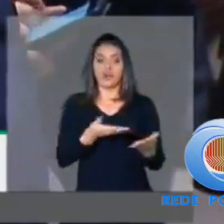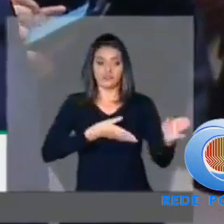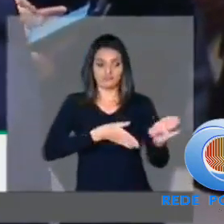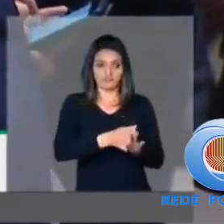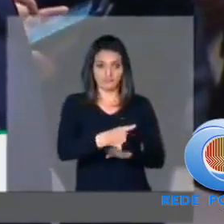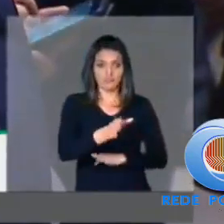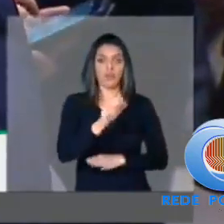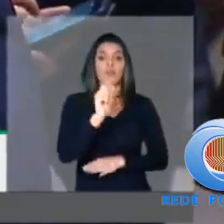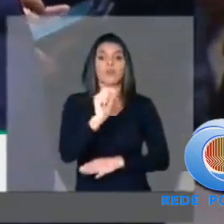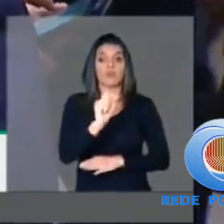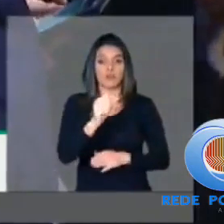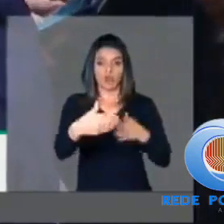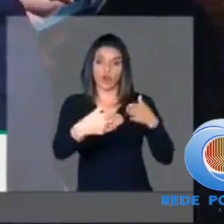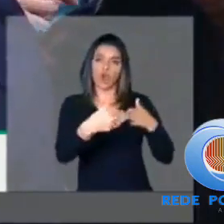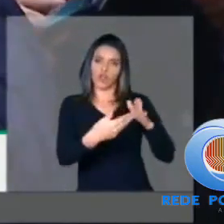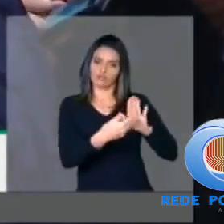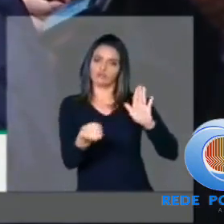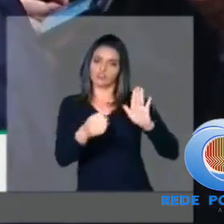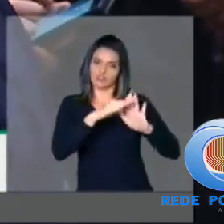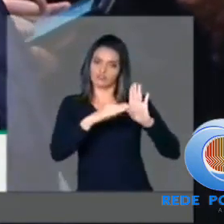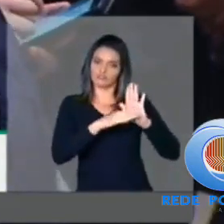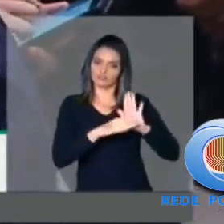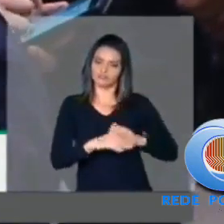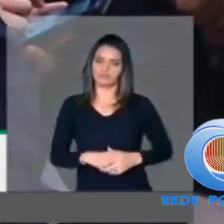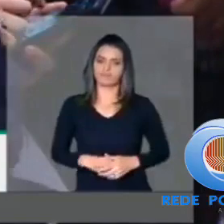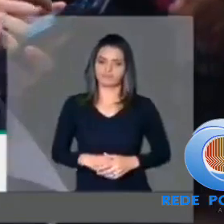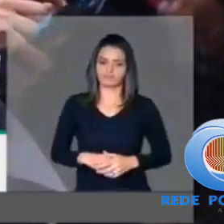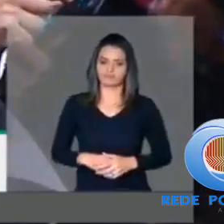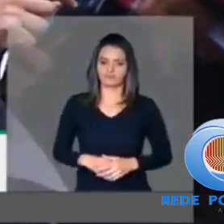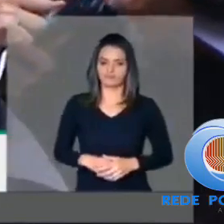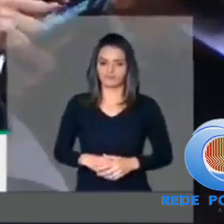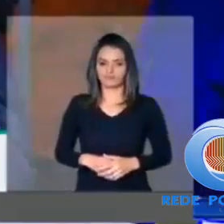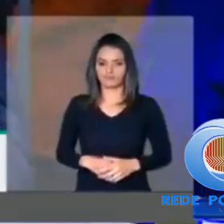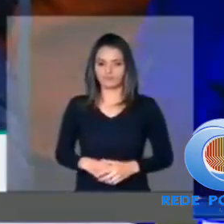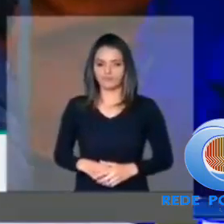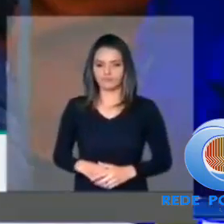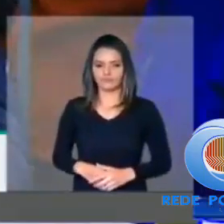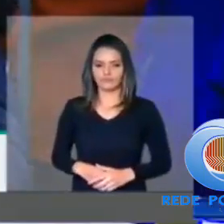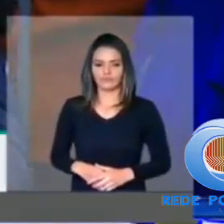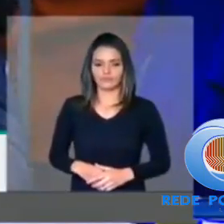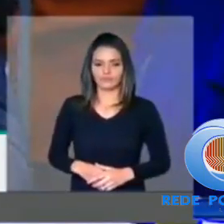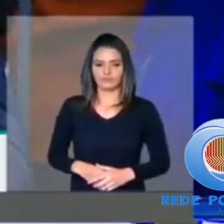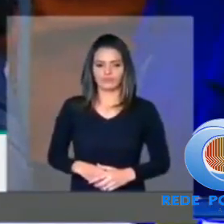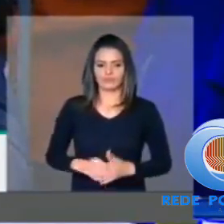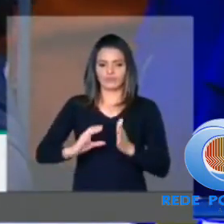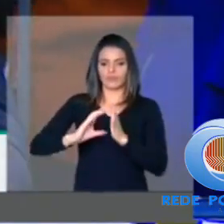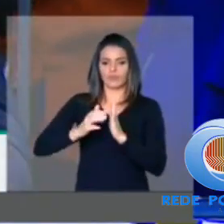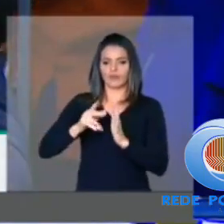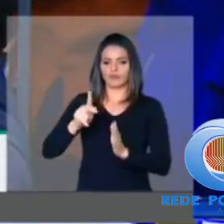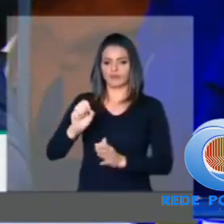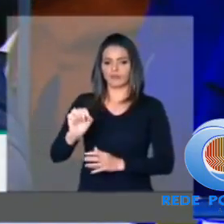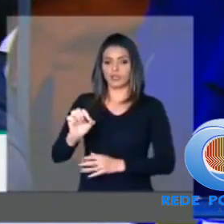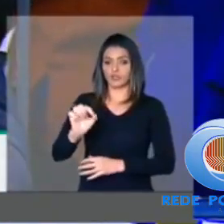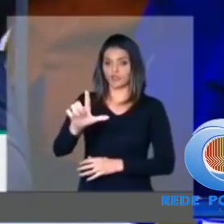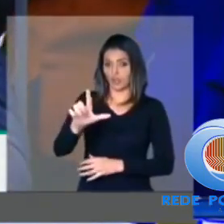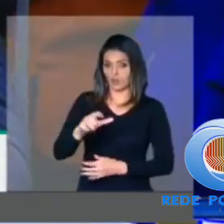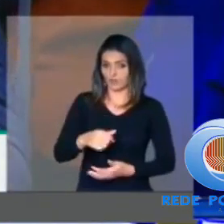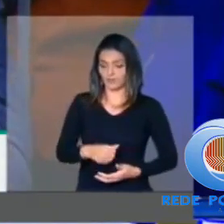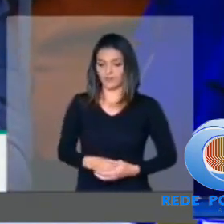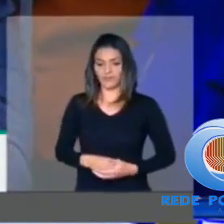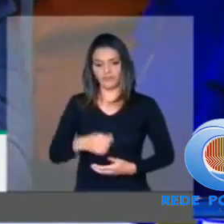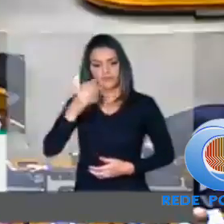PT, concordando com o retimento de retirada de pauta. Cadê o projeto? Pessoal. Como voto, pessoal?